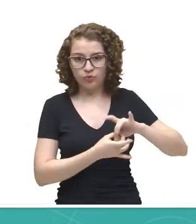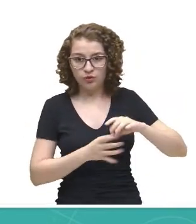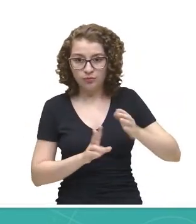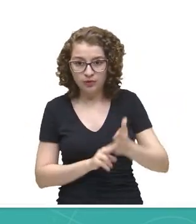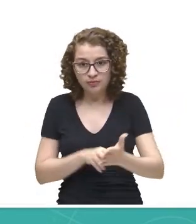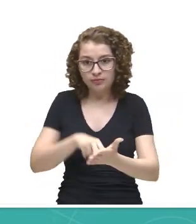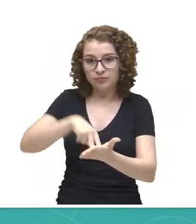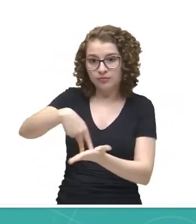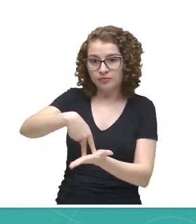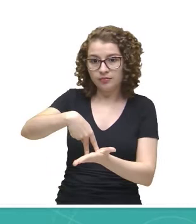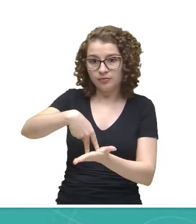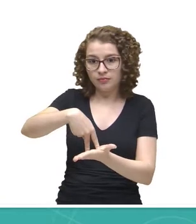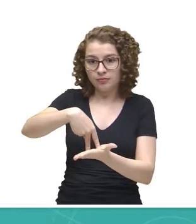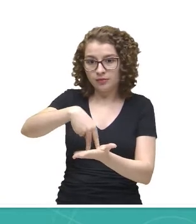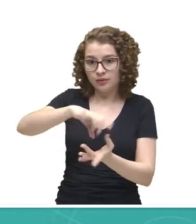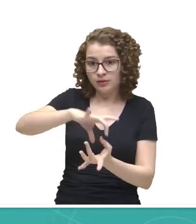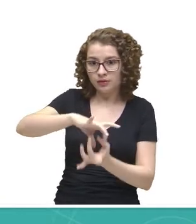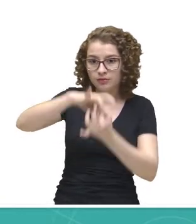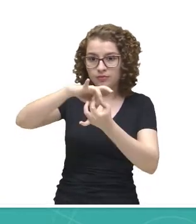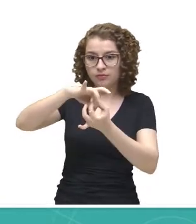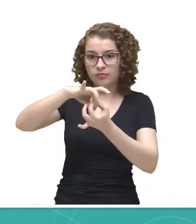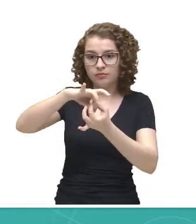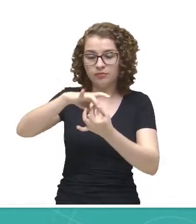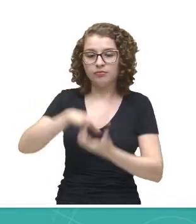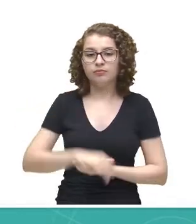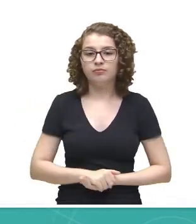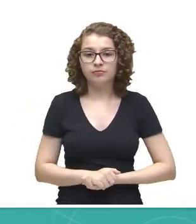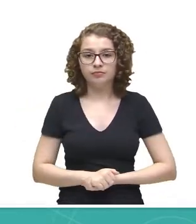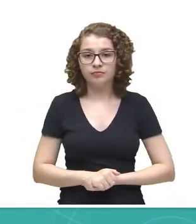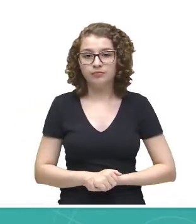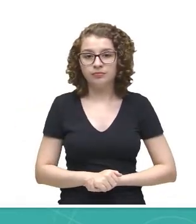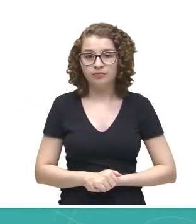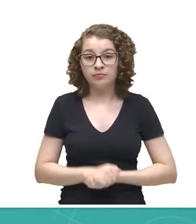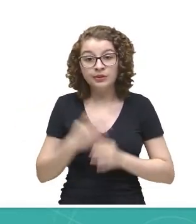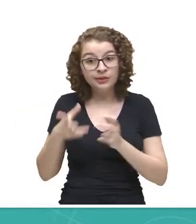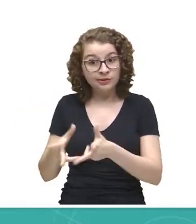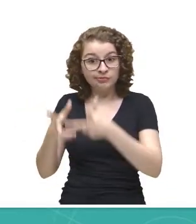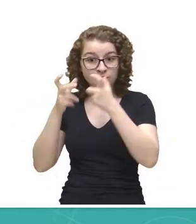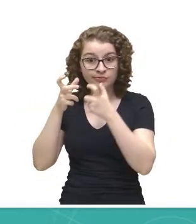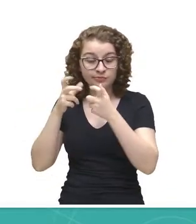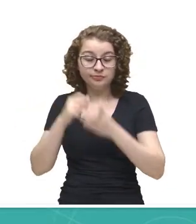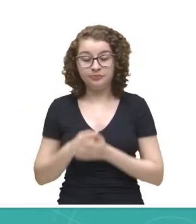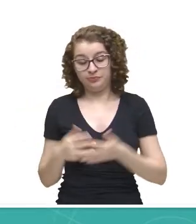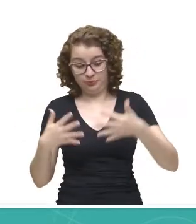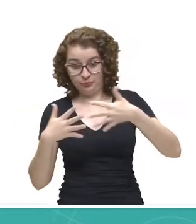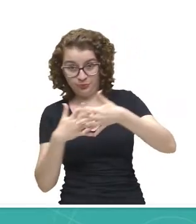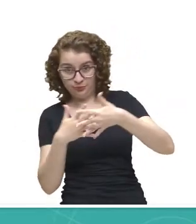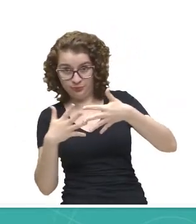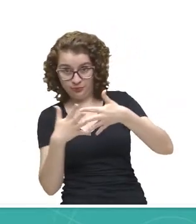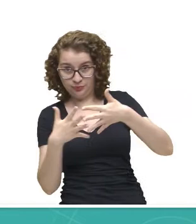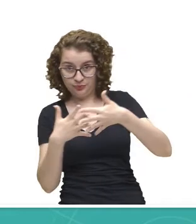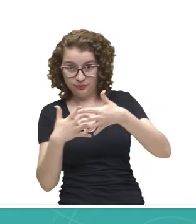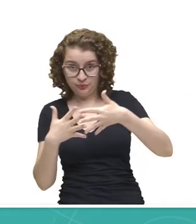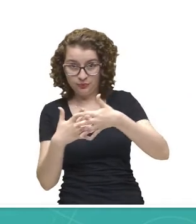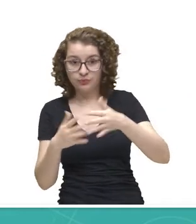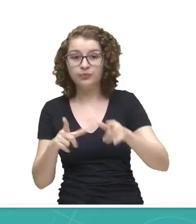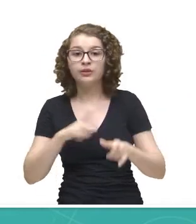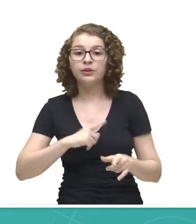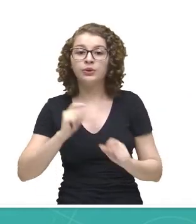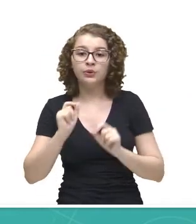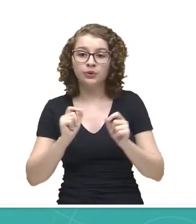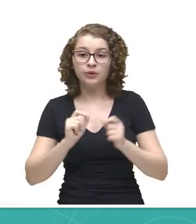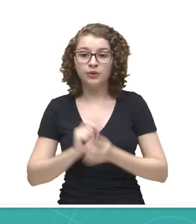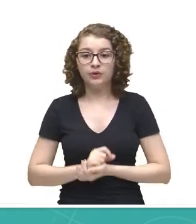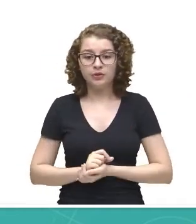a outros tecidos do nosso corpo. Então, a gente vai observar que esse tipo de tecido, ele está presente ali em